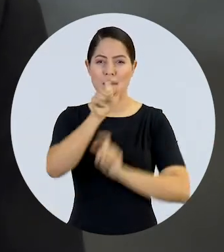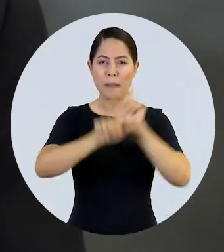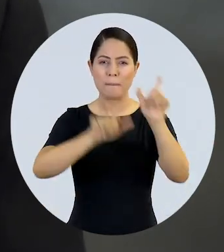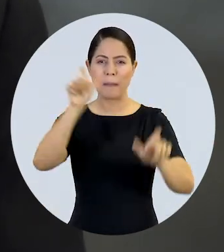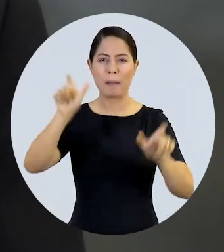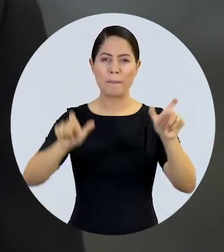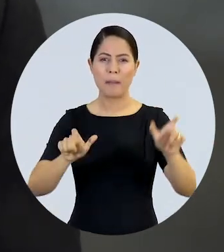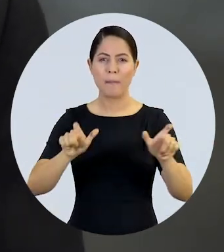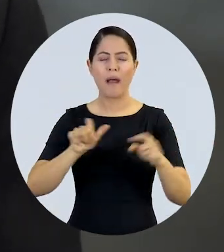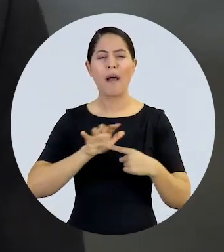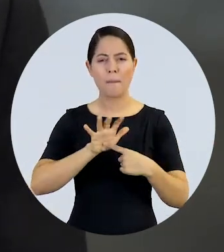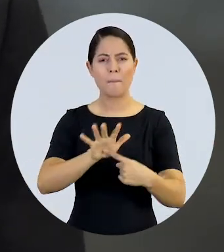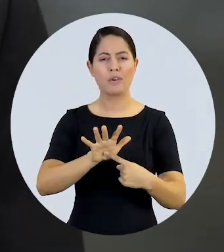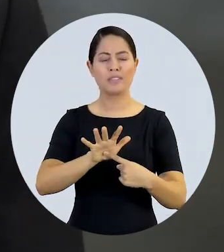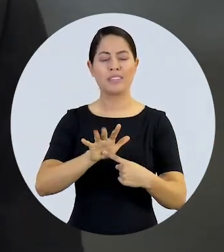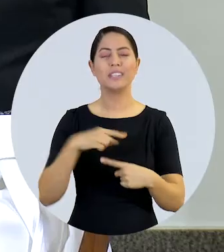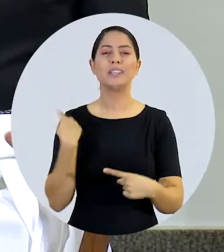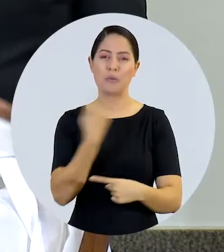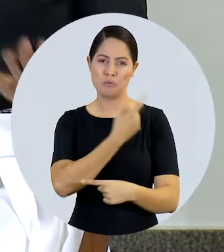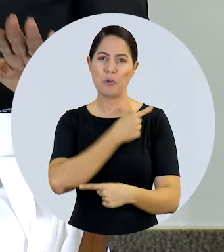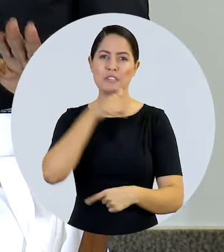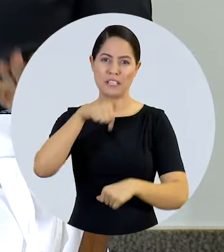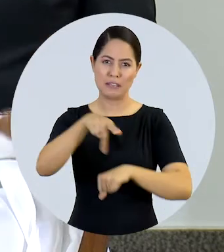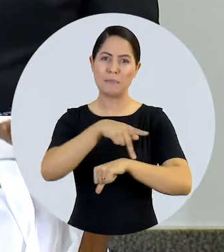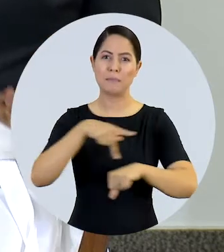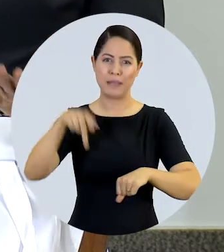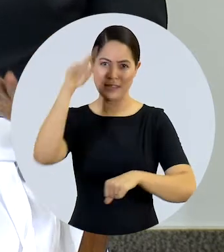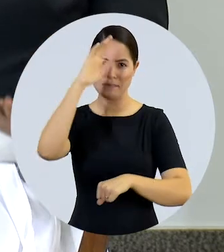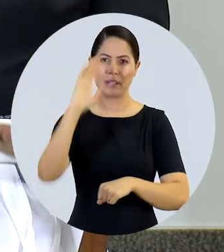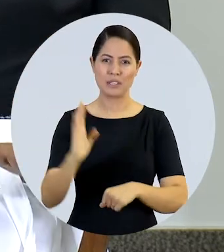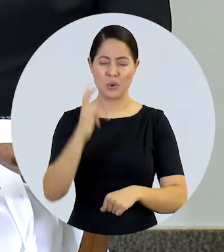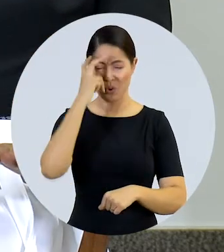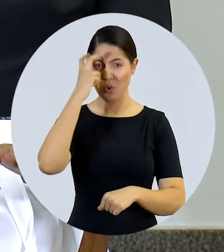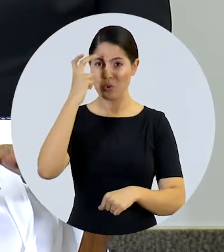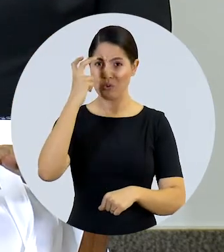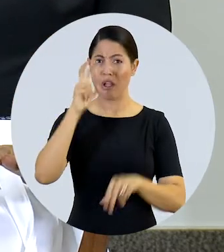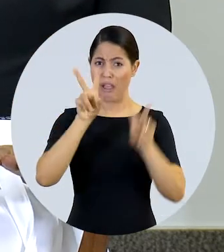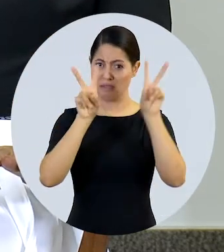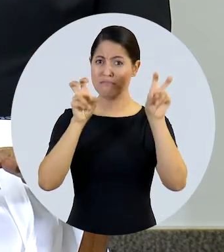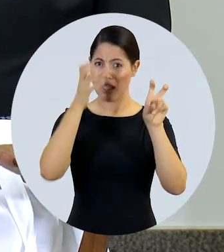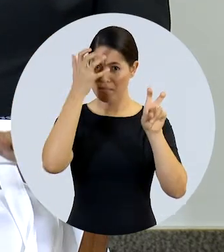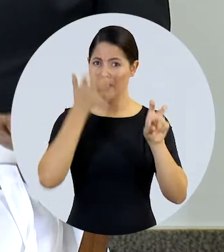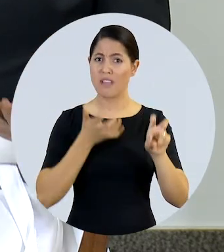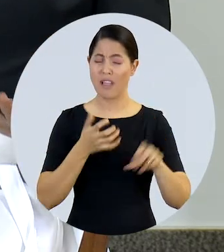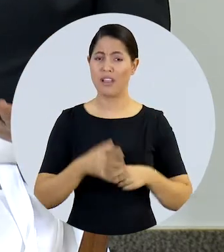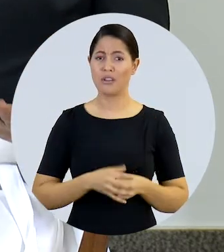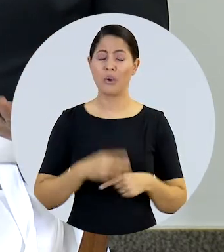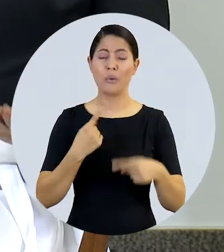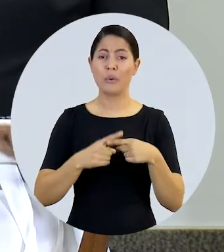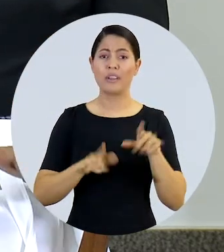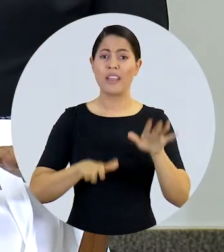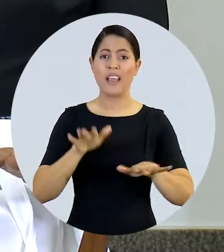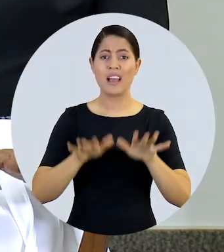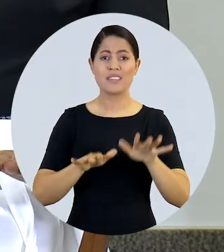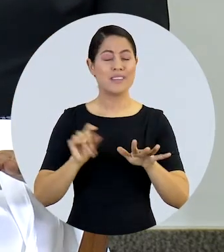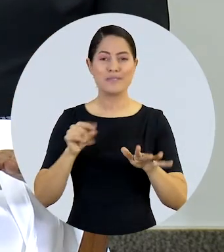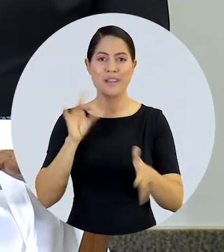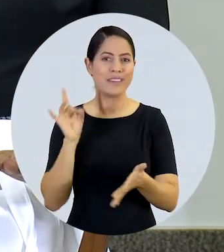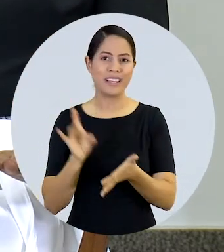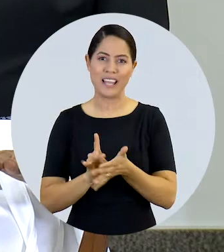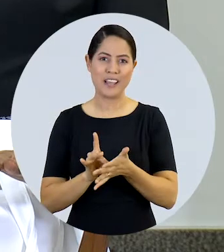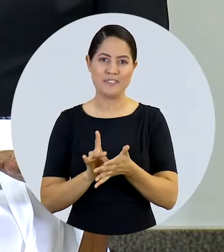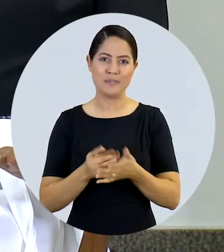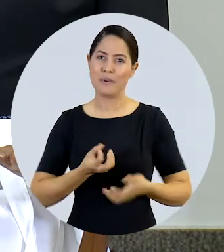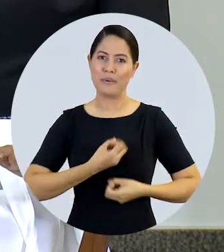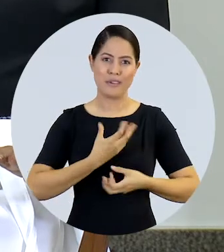são dados nos levam a isso. Então, a nossa cultura é um problema muito sério, porque o que é contado não é